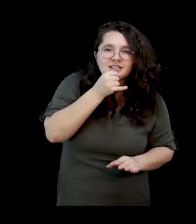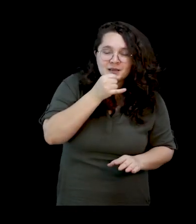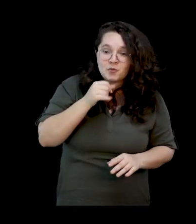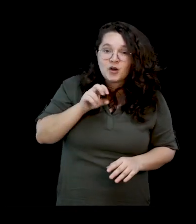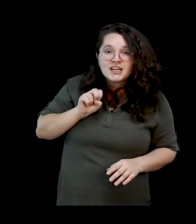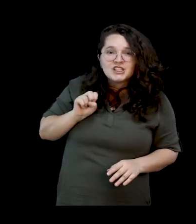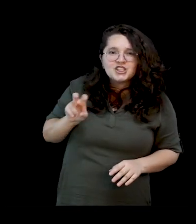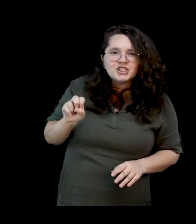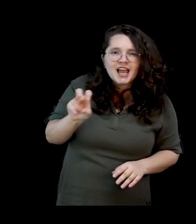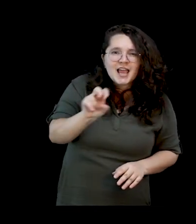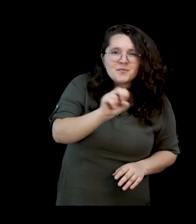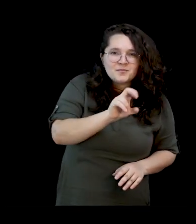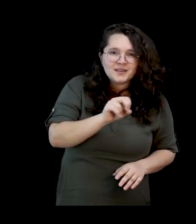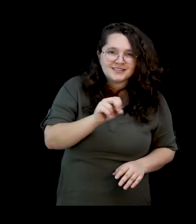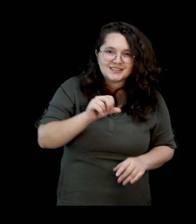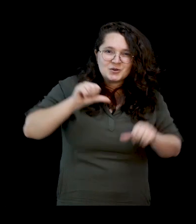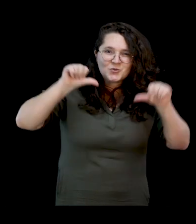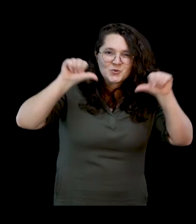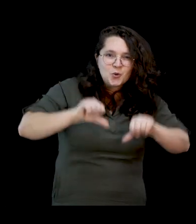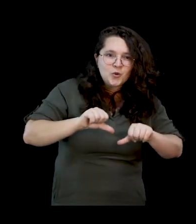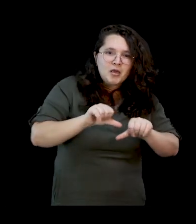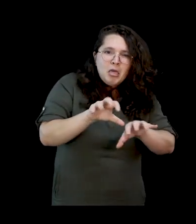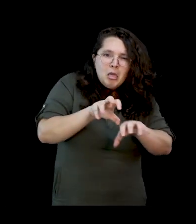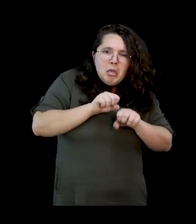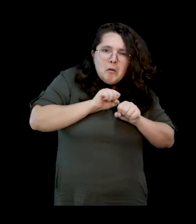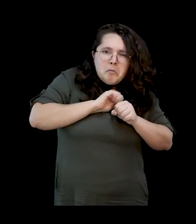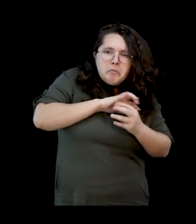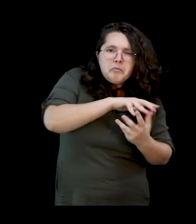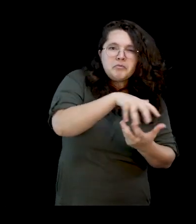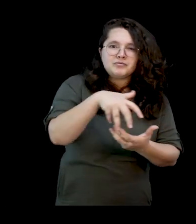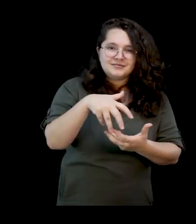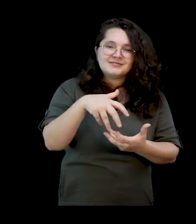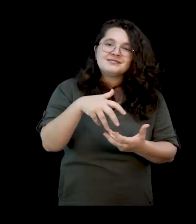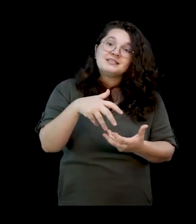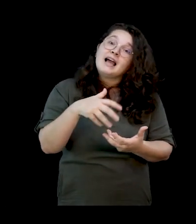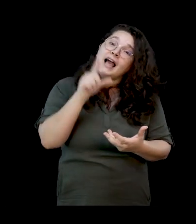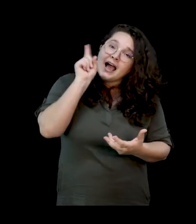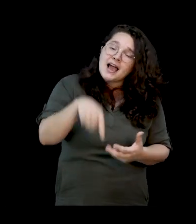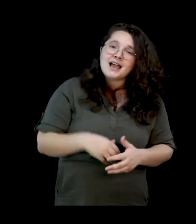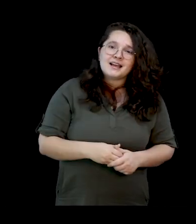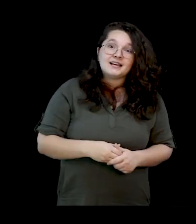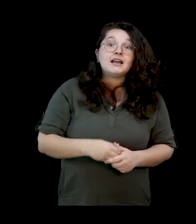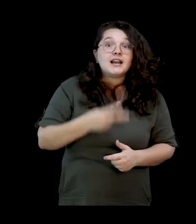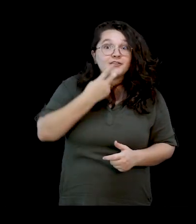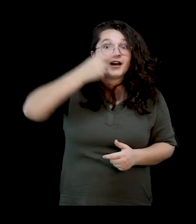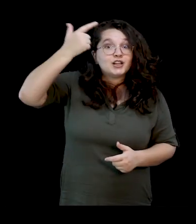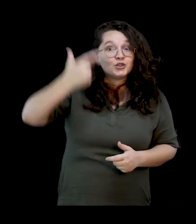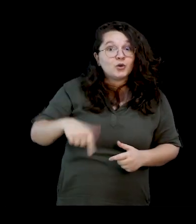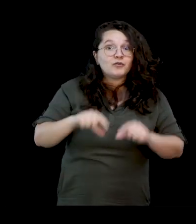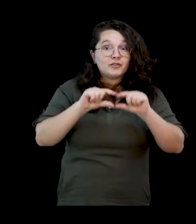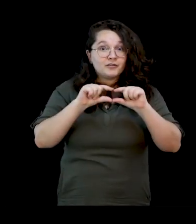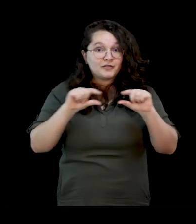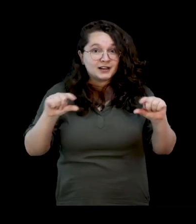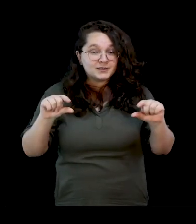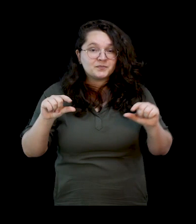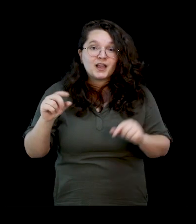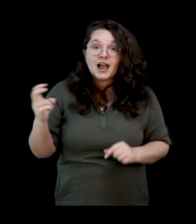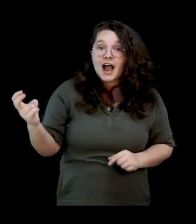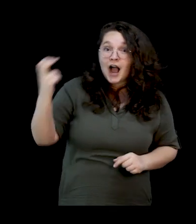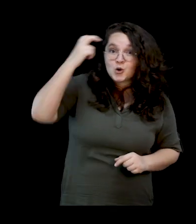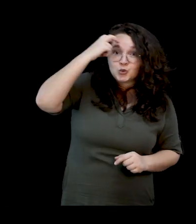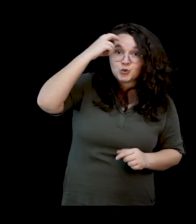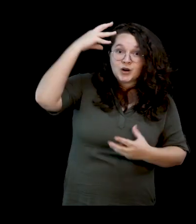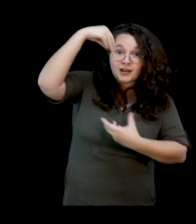Este livro do Zimmel poderia ser resumido com esta frase: a cultura carrega em si os germes de sua